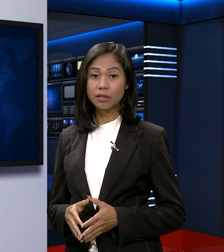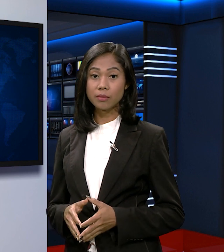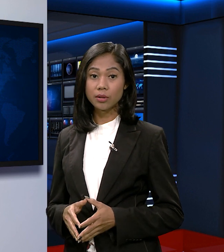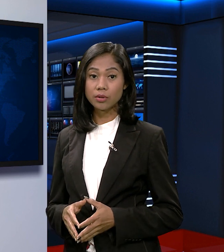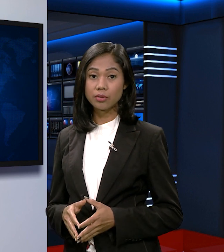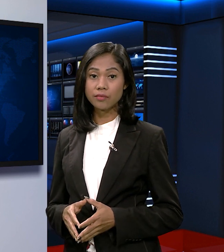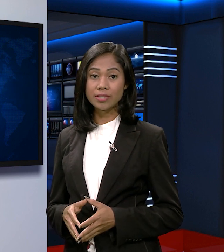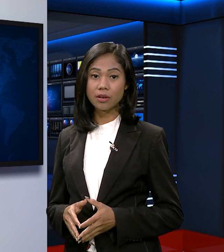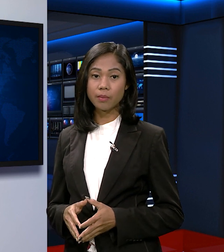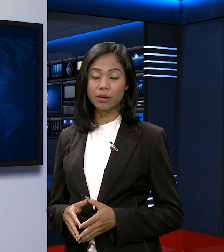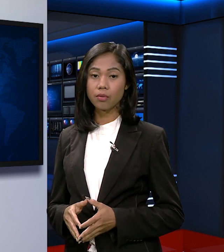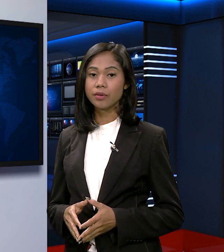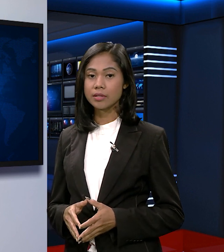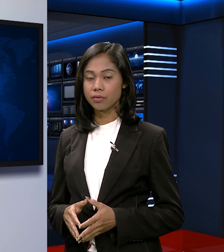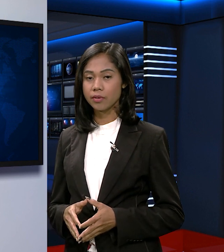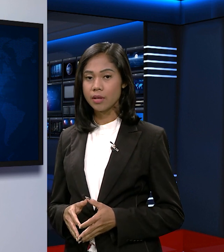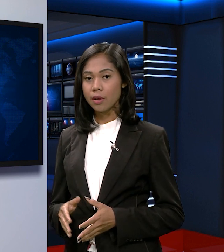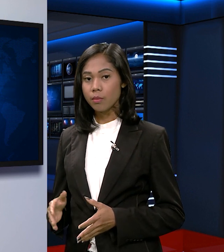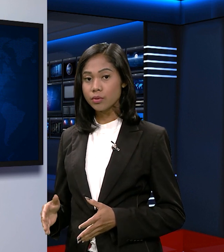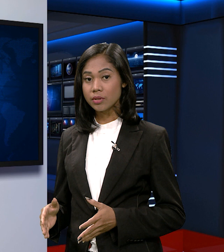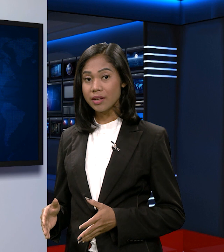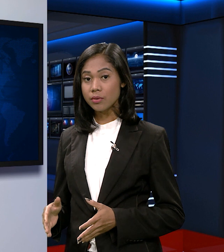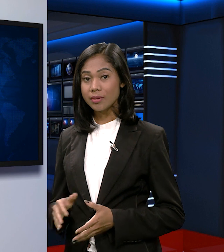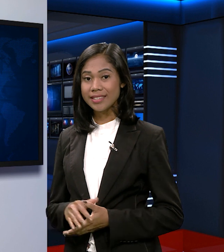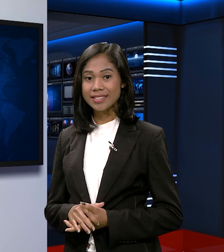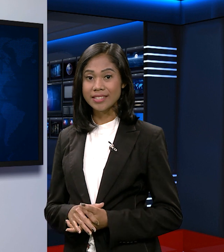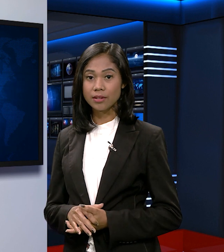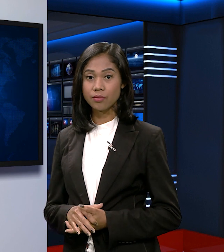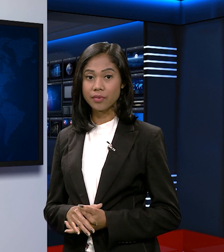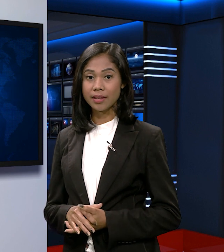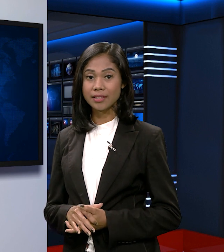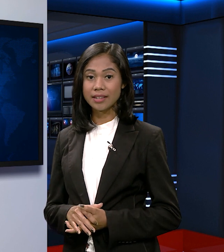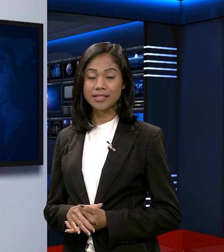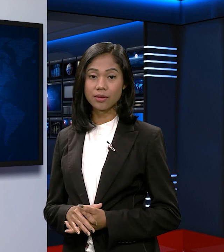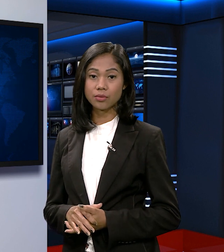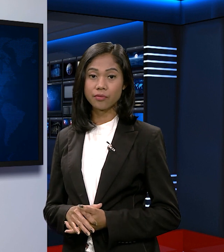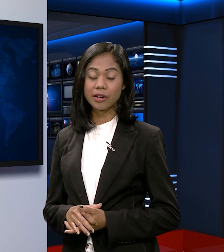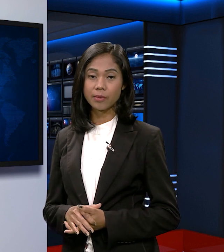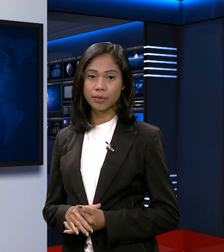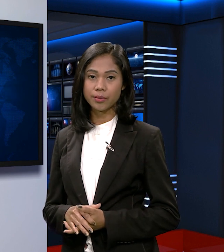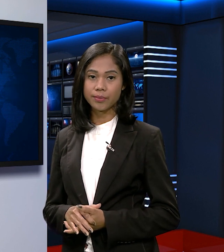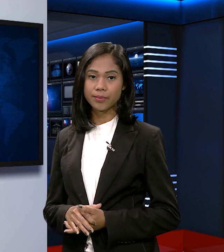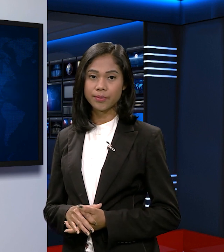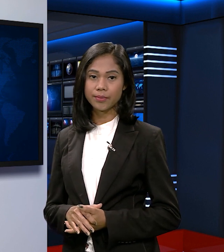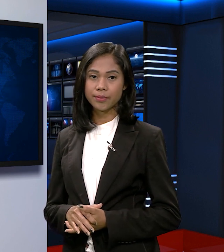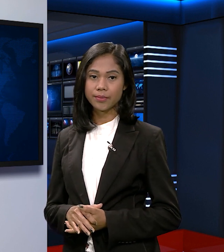no tratamento da sua infecção pela Covid-19. Bolsonaro disse estar confiante na ação do